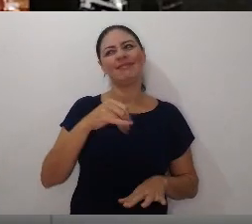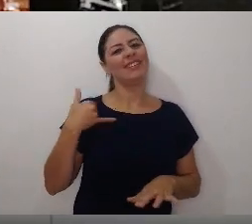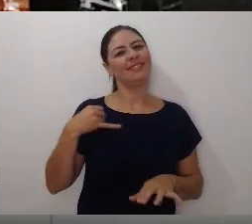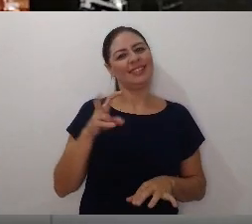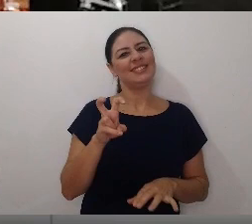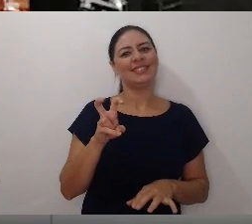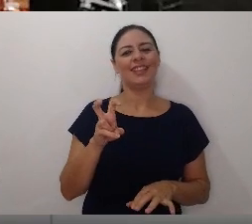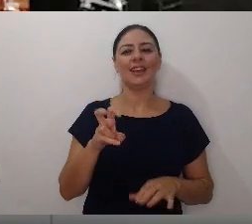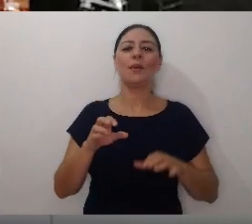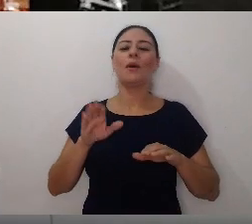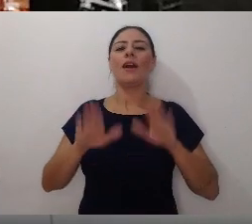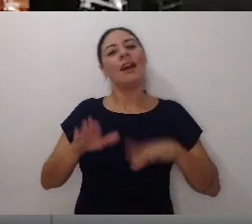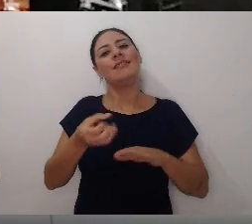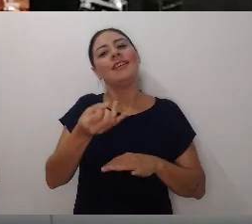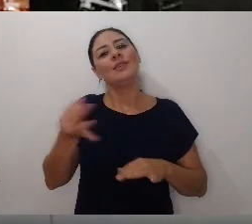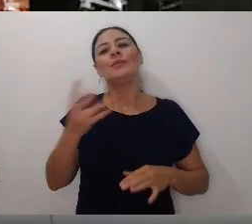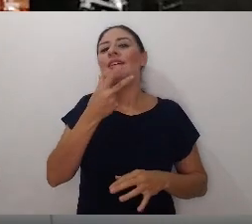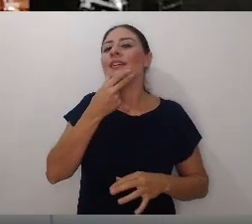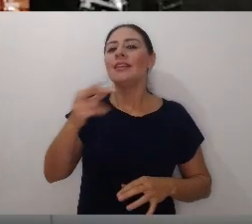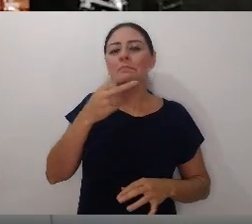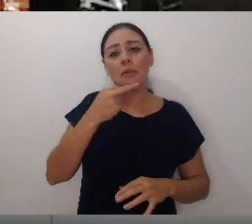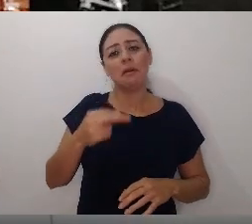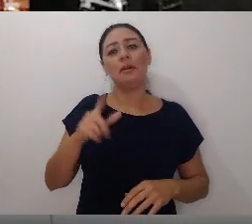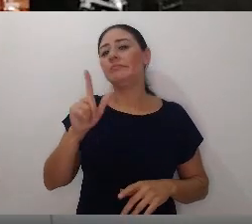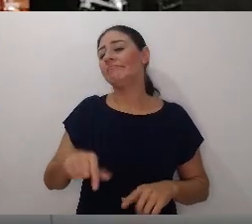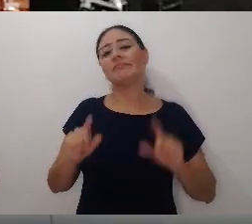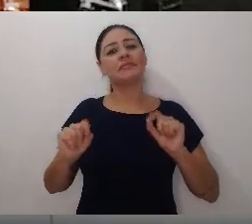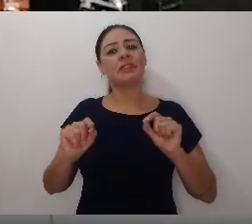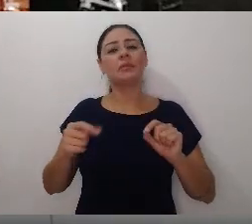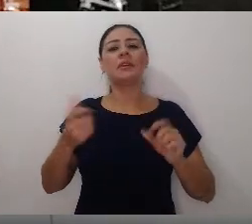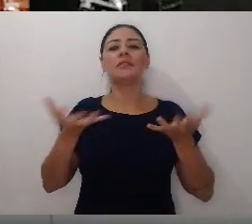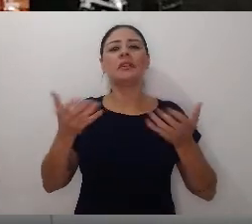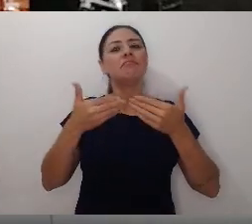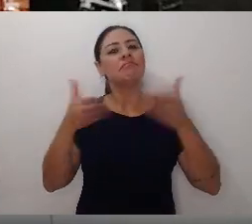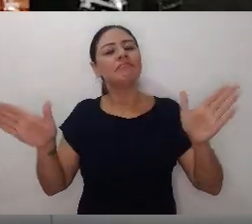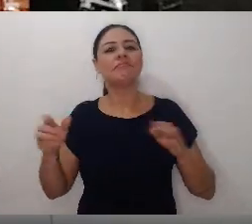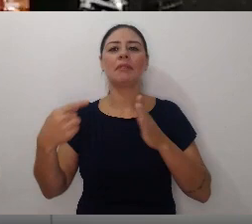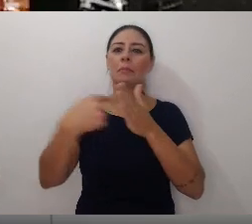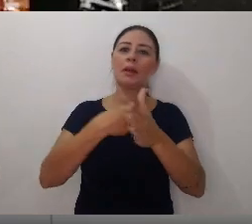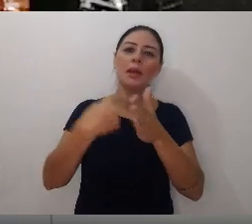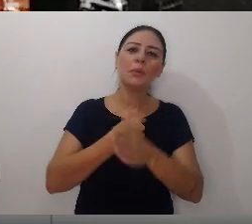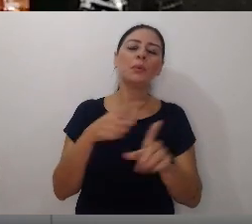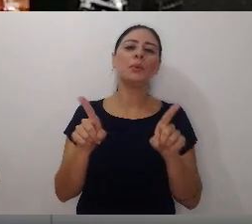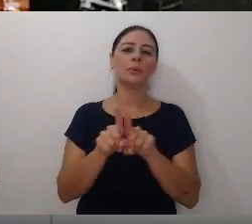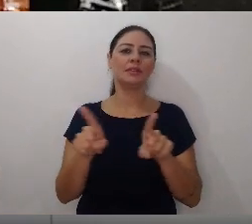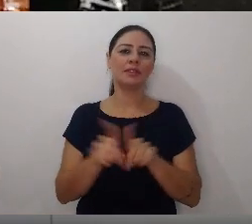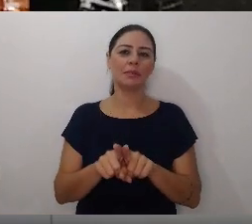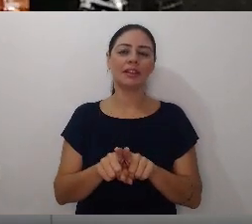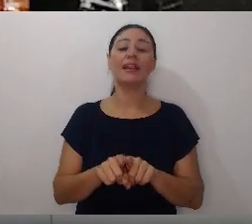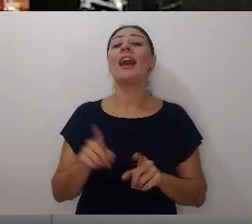Vai mexendo aqui. Meio que obrigado. No começo tem que ser meio que obrigado mesmo, se bem que os de vocês têm até 5 anos, né? Mas às vezes tem